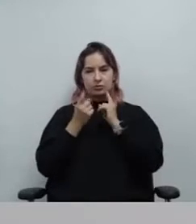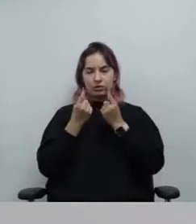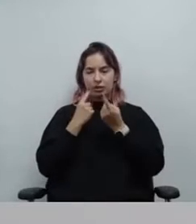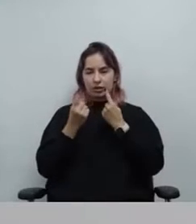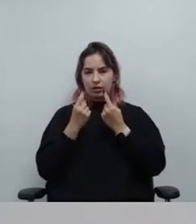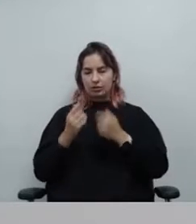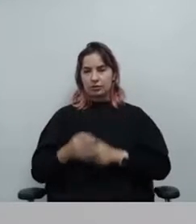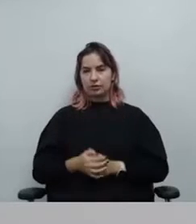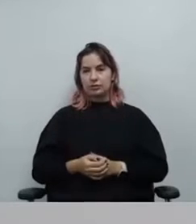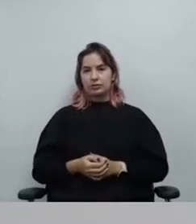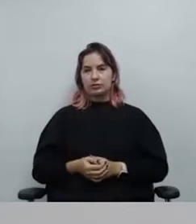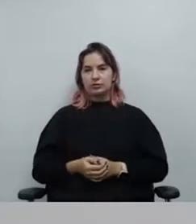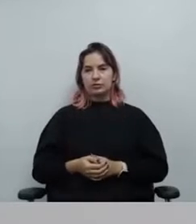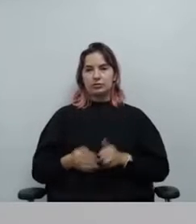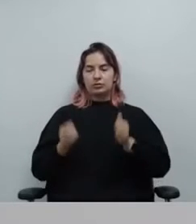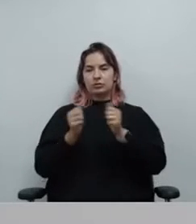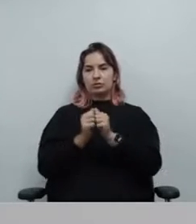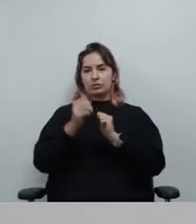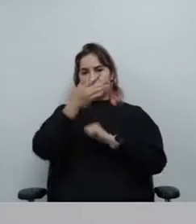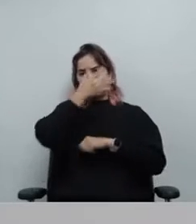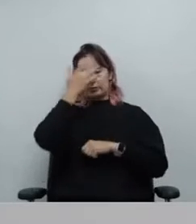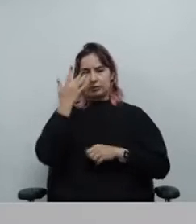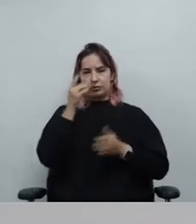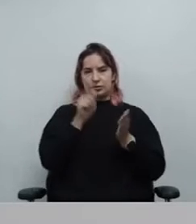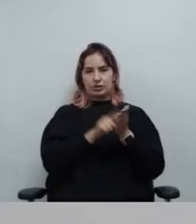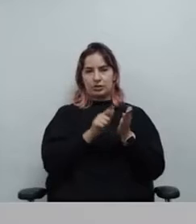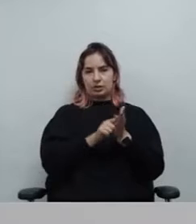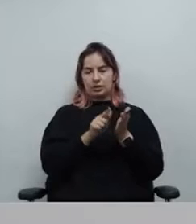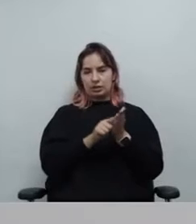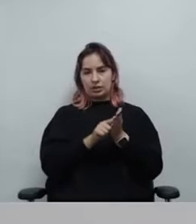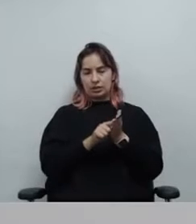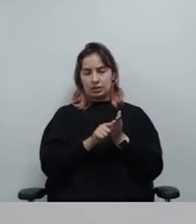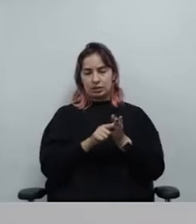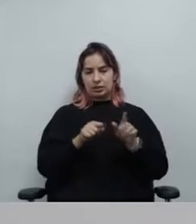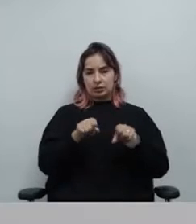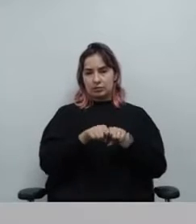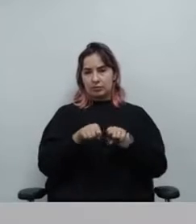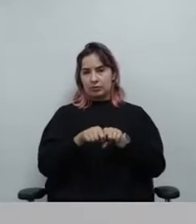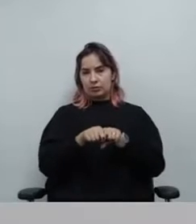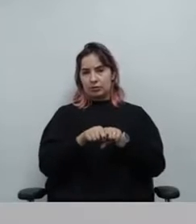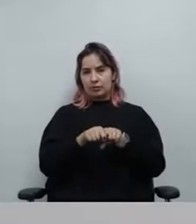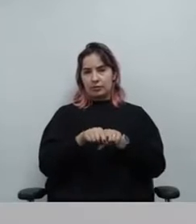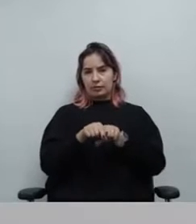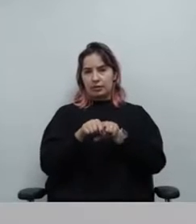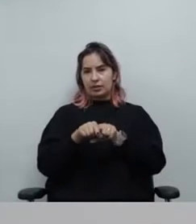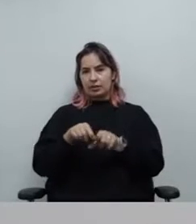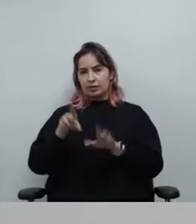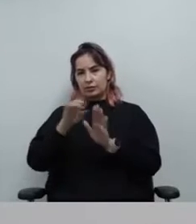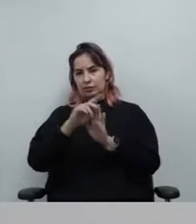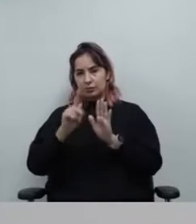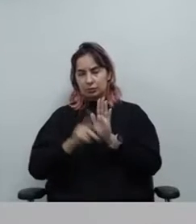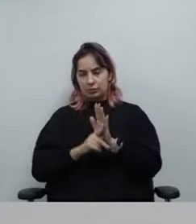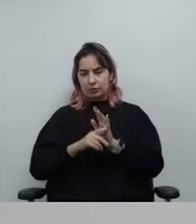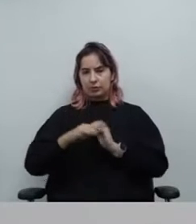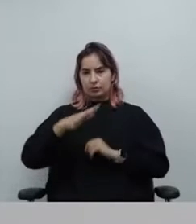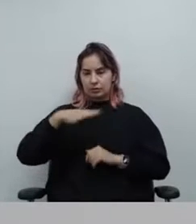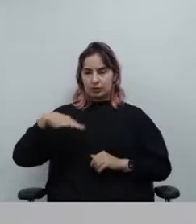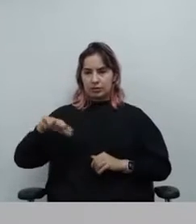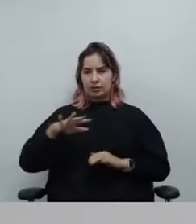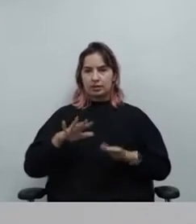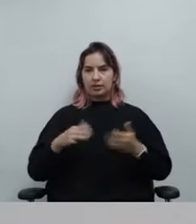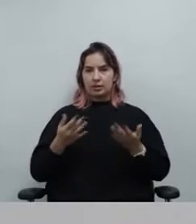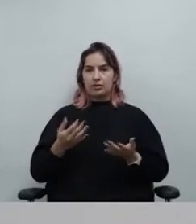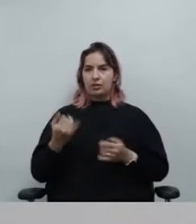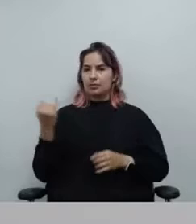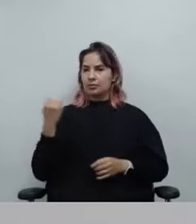o diálogo com as pessoas que compõem a lista tríplice, os indicados a defensor público geral e a defensora geral, e é um momento oportuno